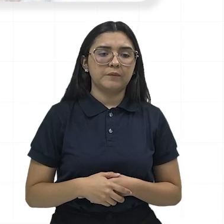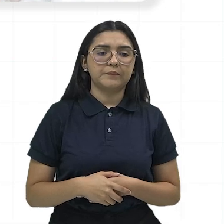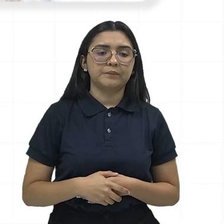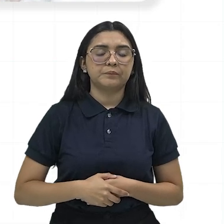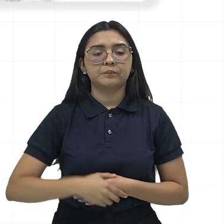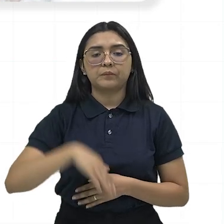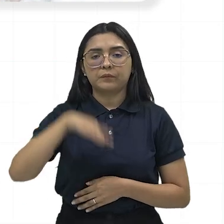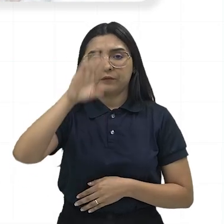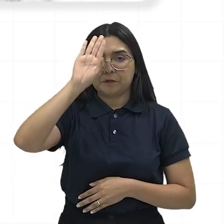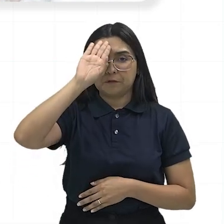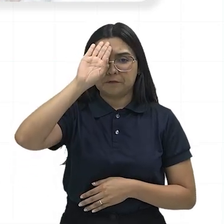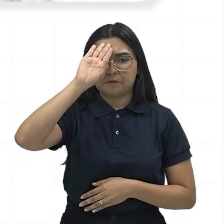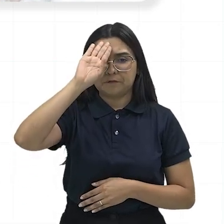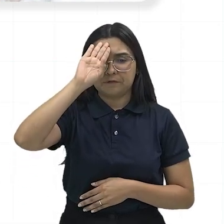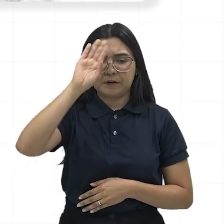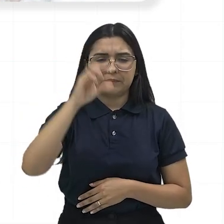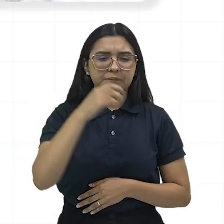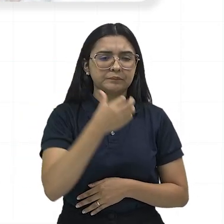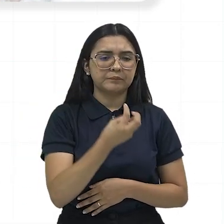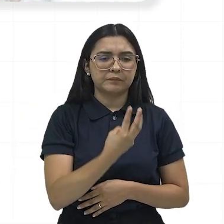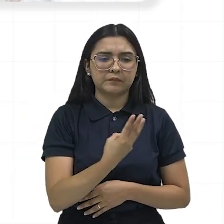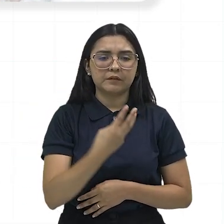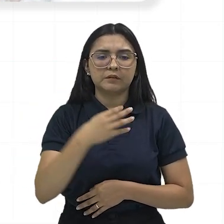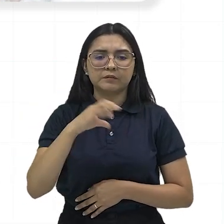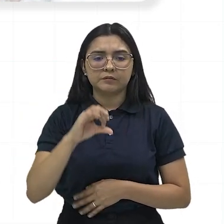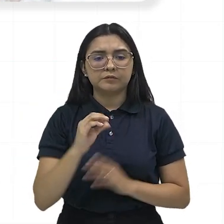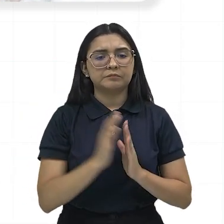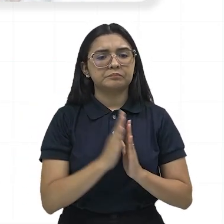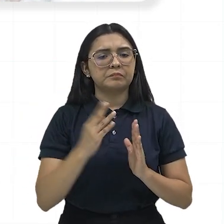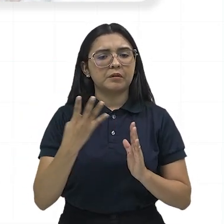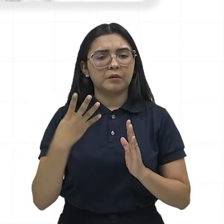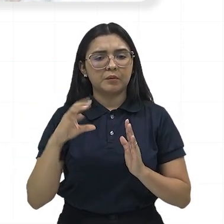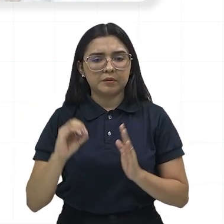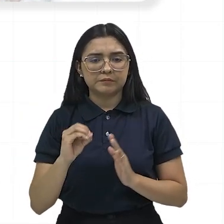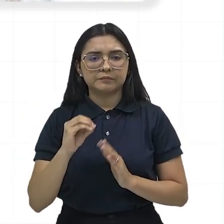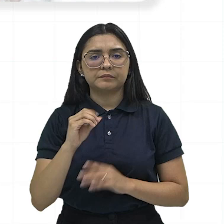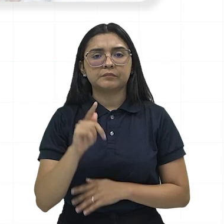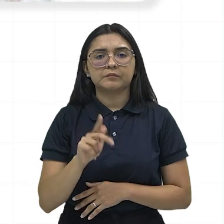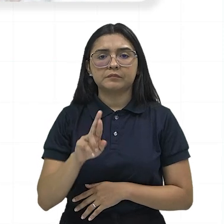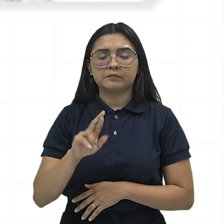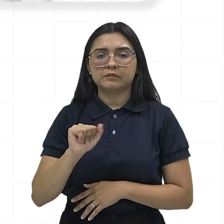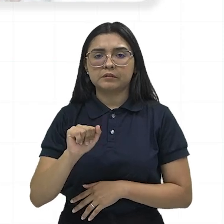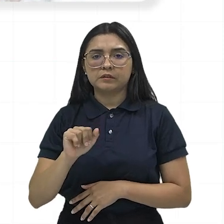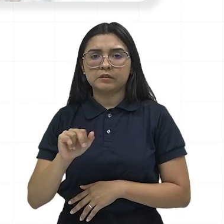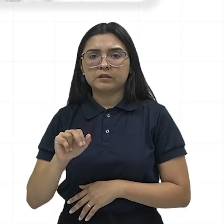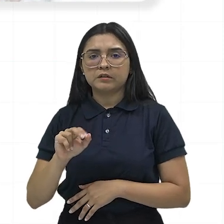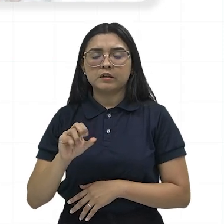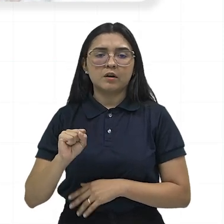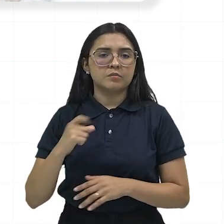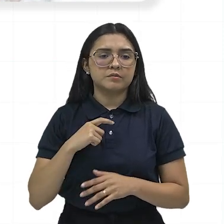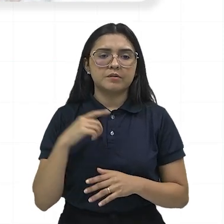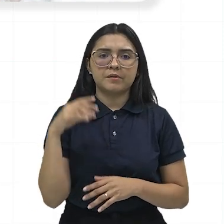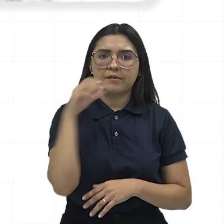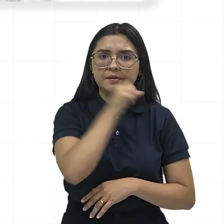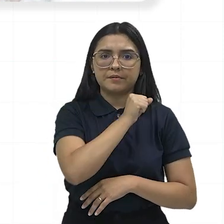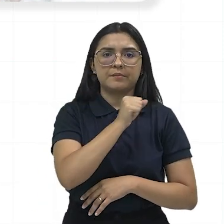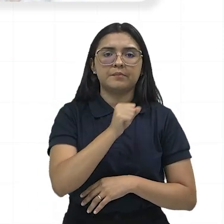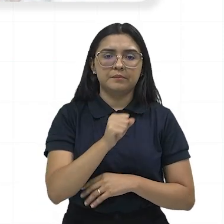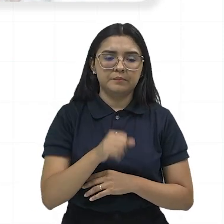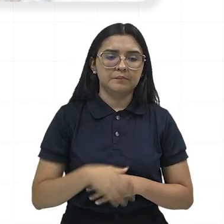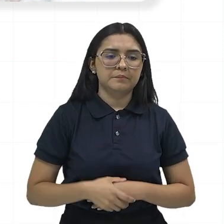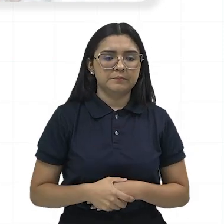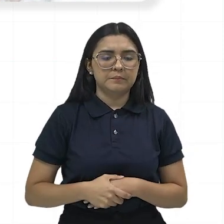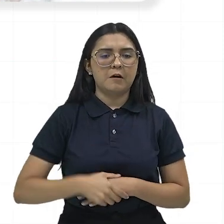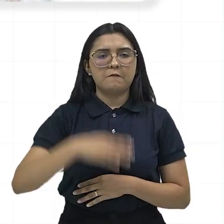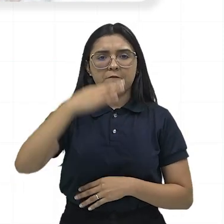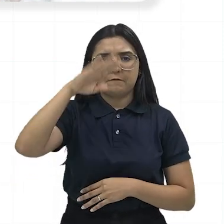são a febre alta de 39 graus a 40 graus e de início abrupto, ou seja, muito rápido que a pessoa entra nesse quadro